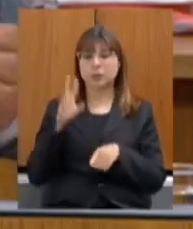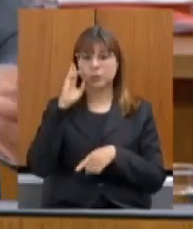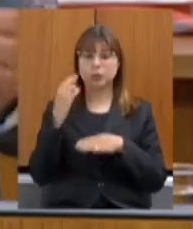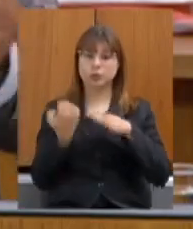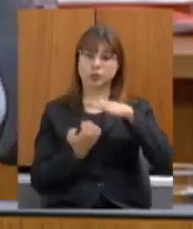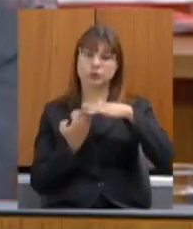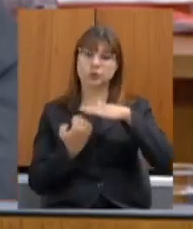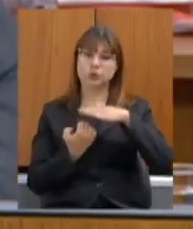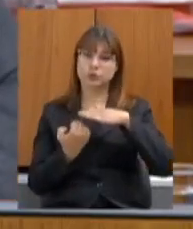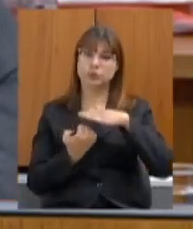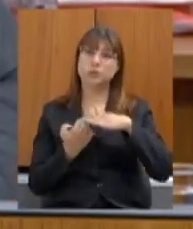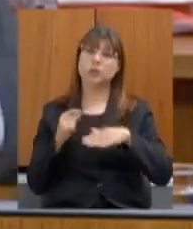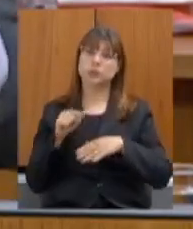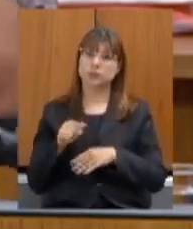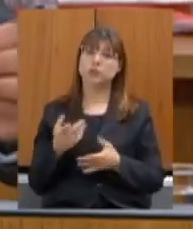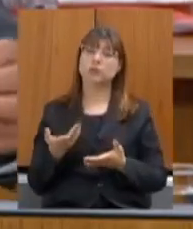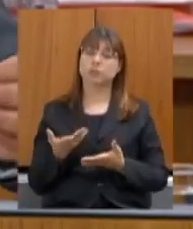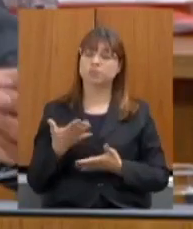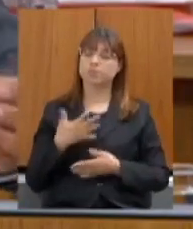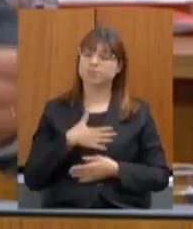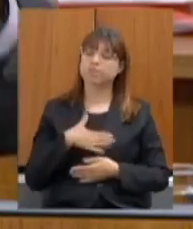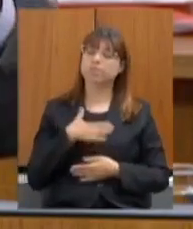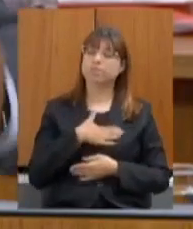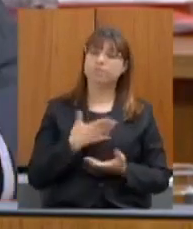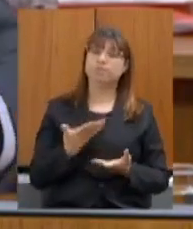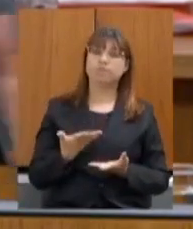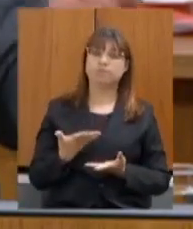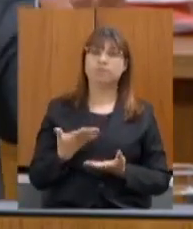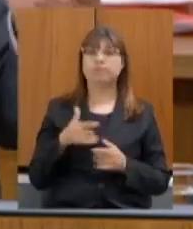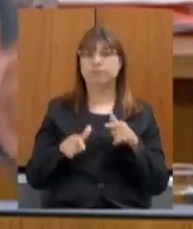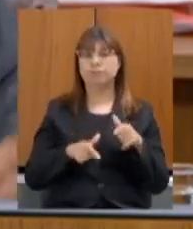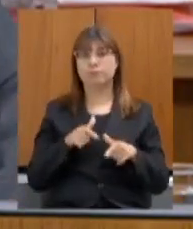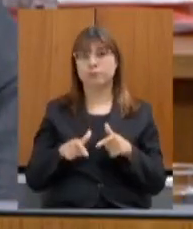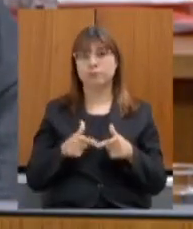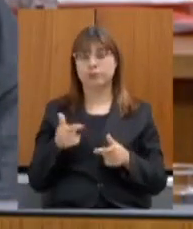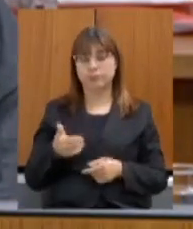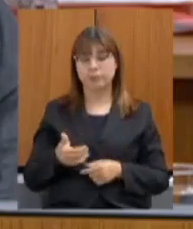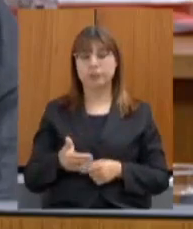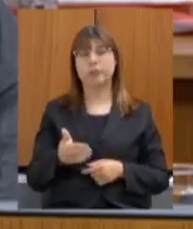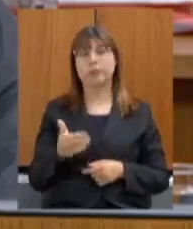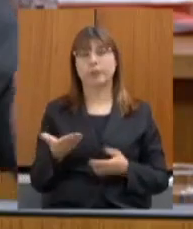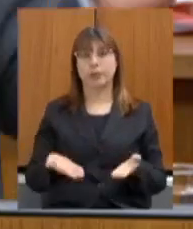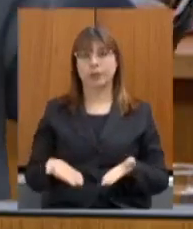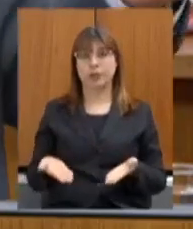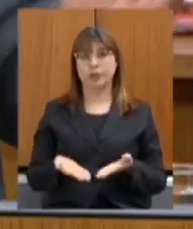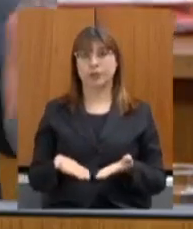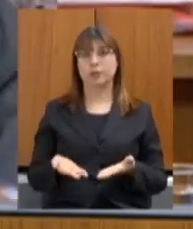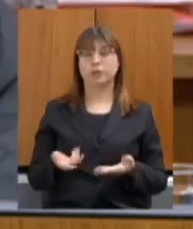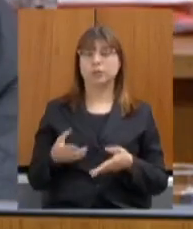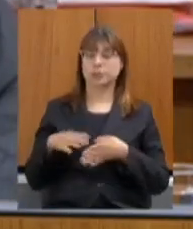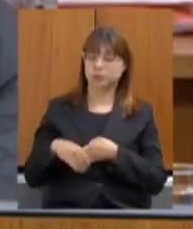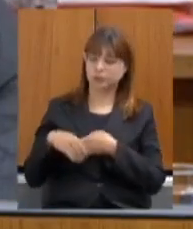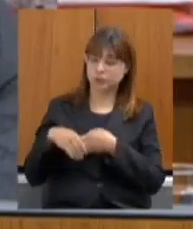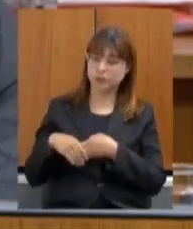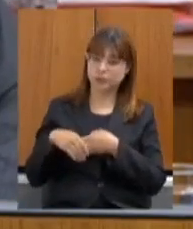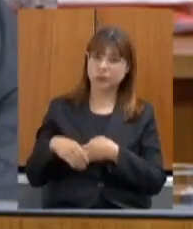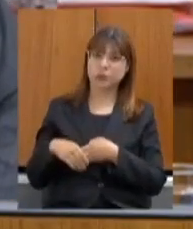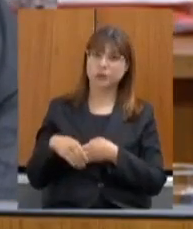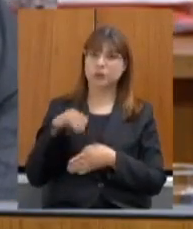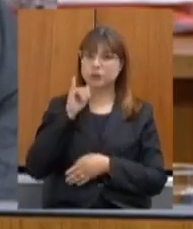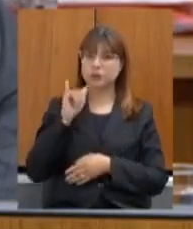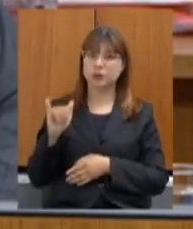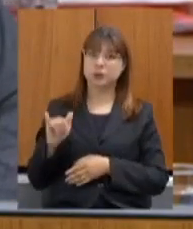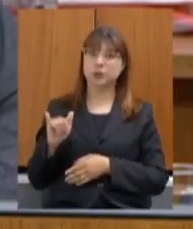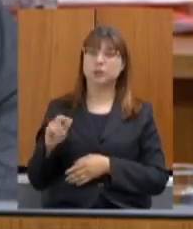É isso que realmente está dando muito gosto, trabalhar na forma como estão feitos. Então, quero saudá-lo e dizer que